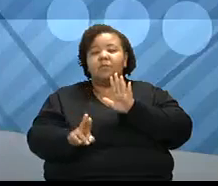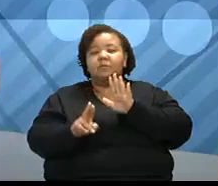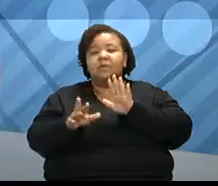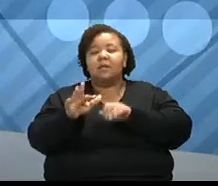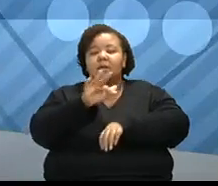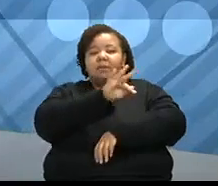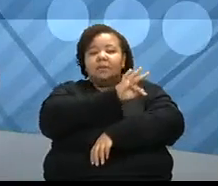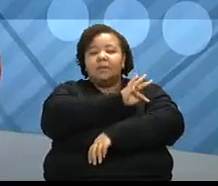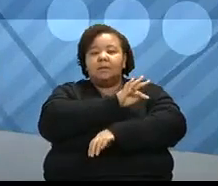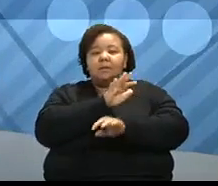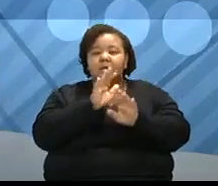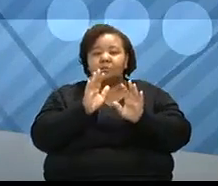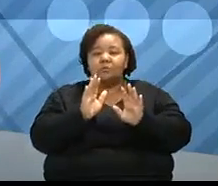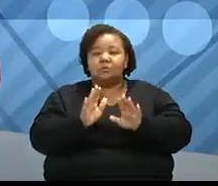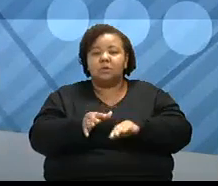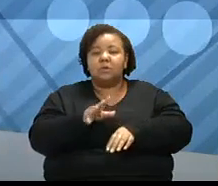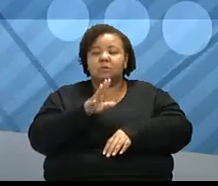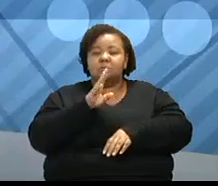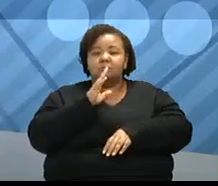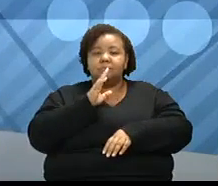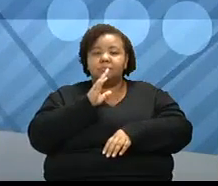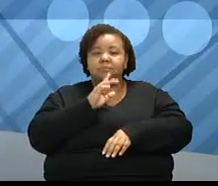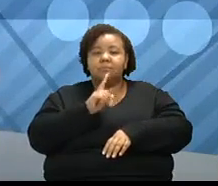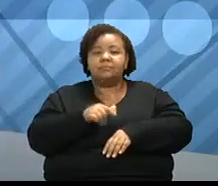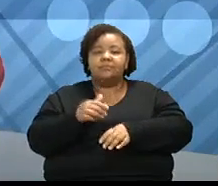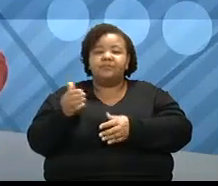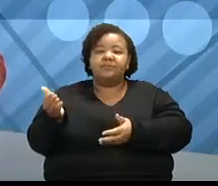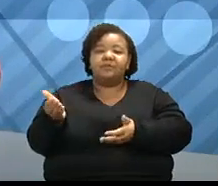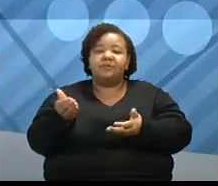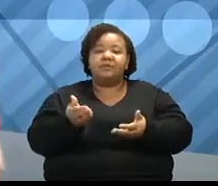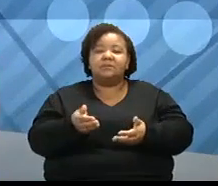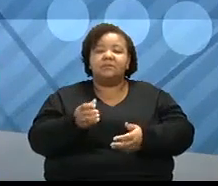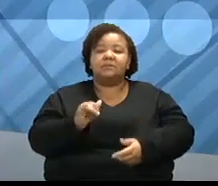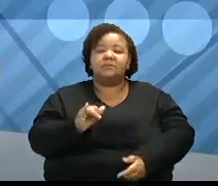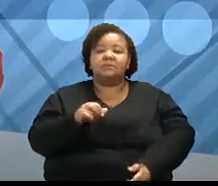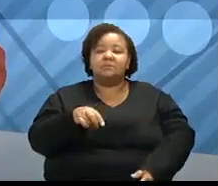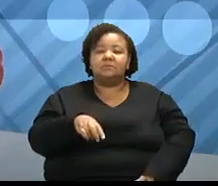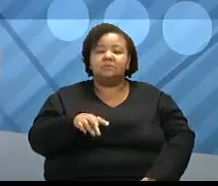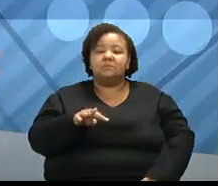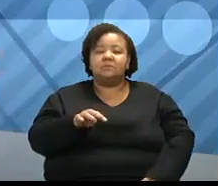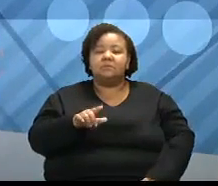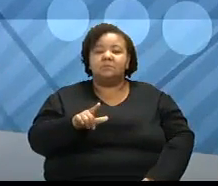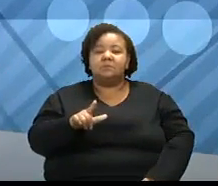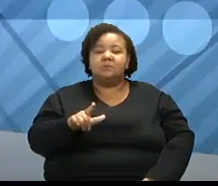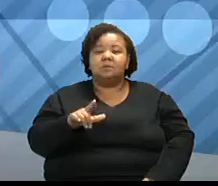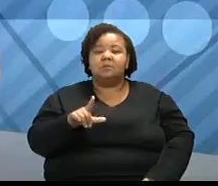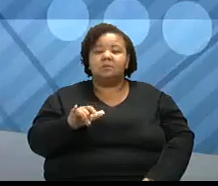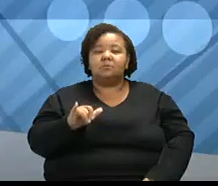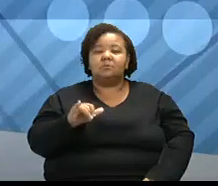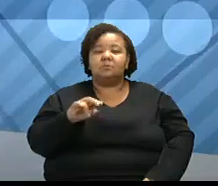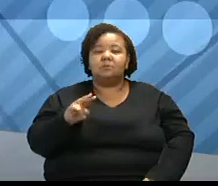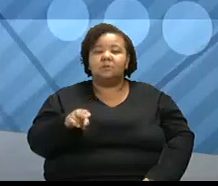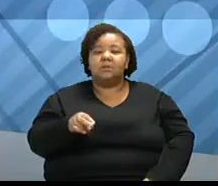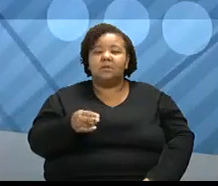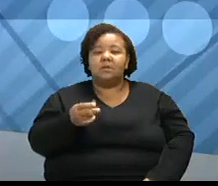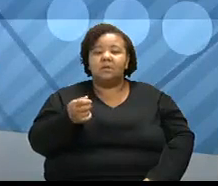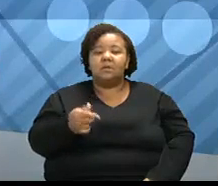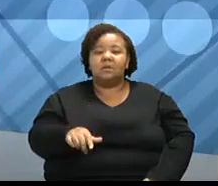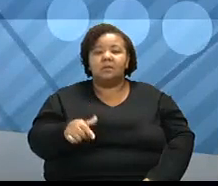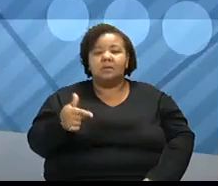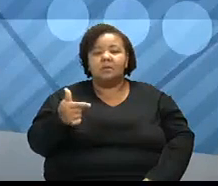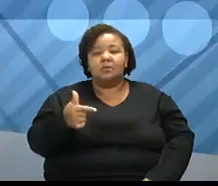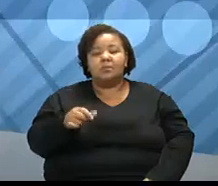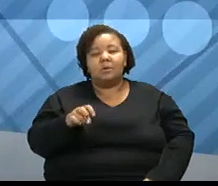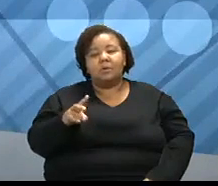Então, essa é a ideia, trazer essa integral de linha com a sua representação em integral definida, em integral dupla, dependendo